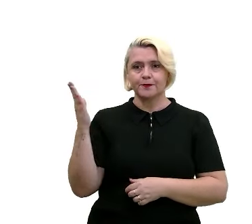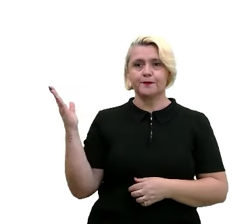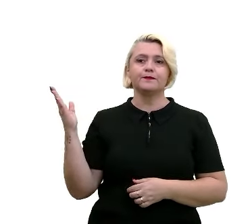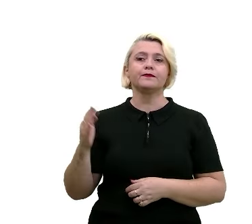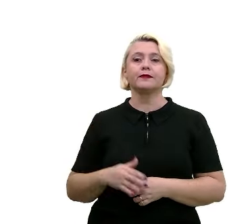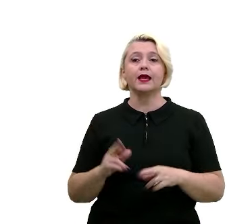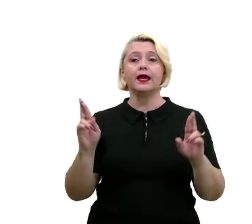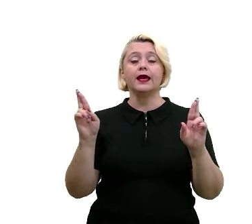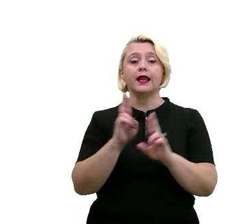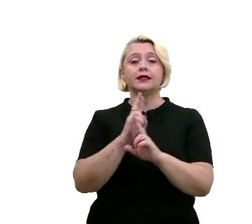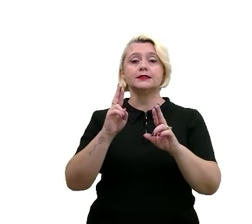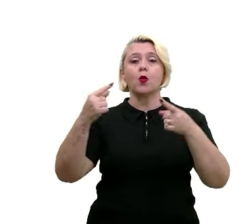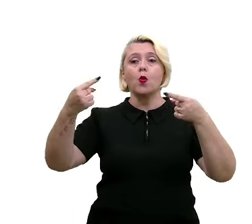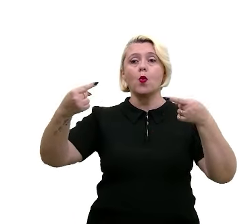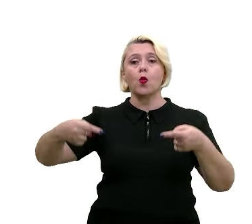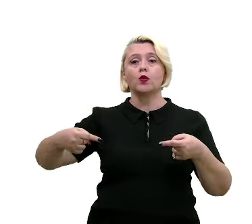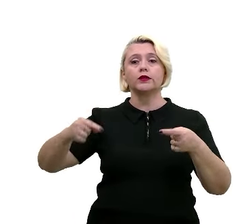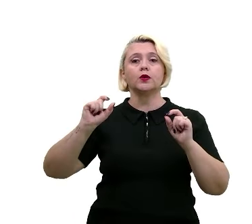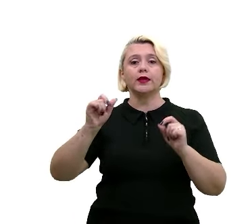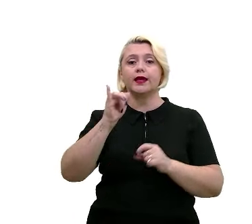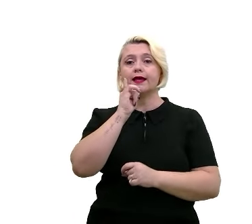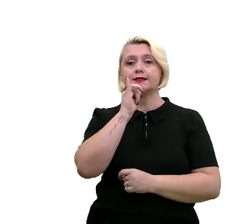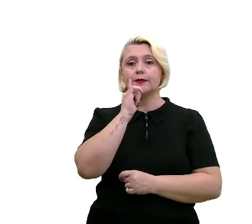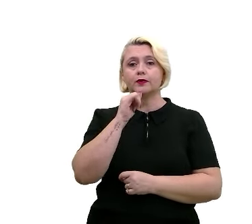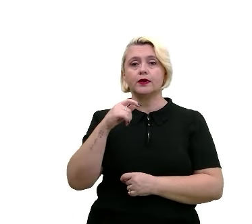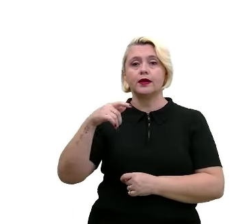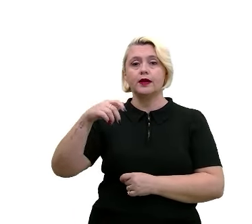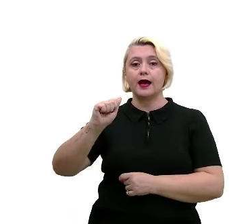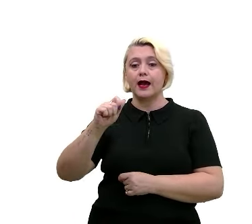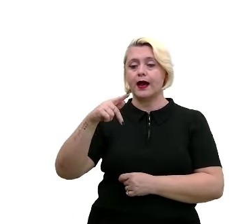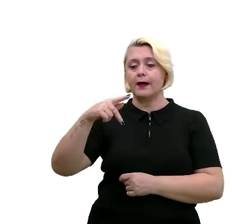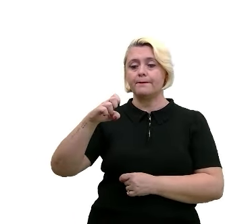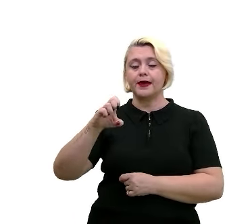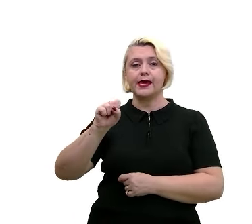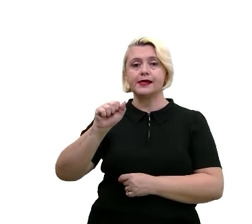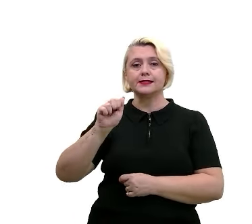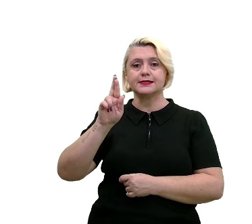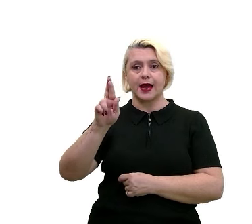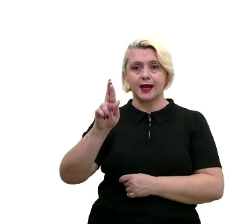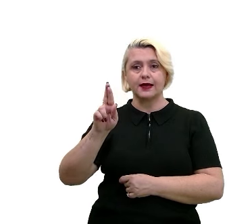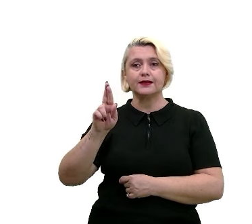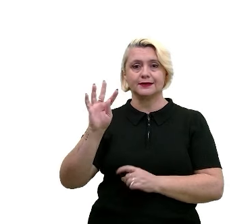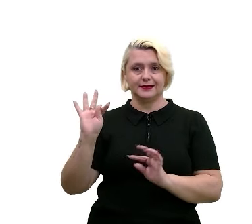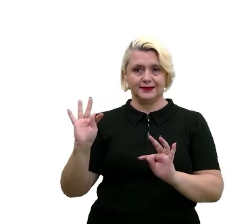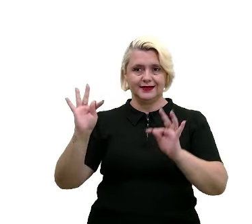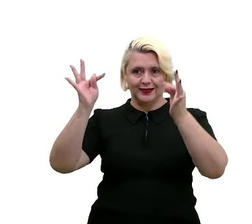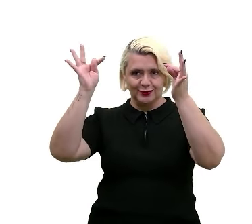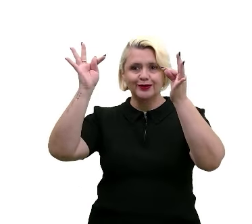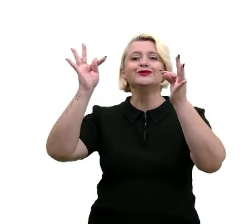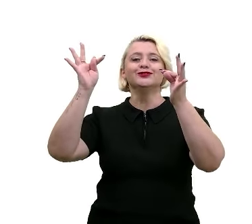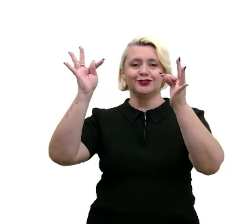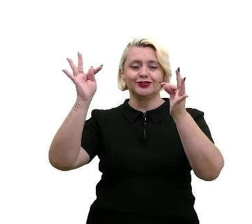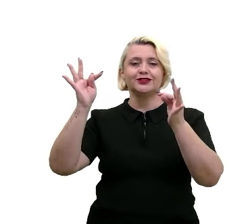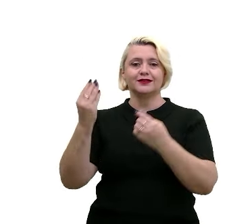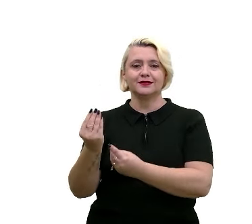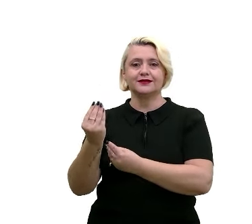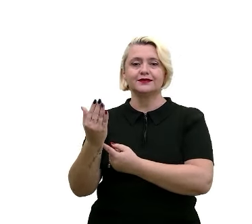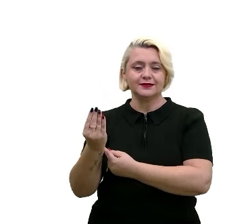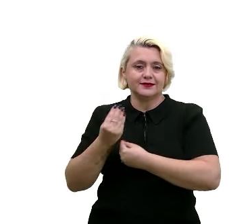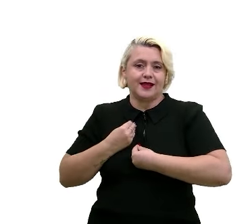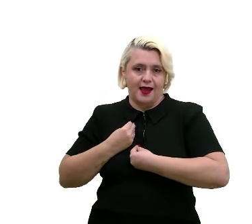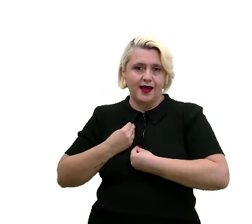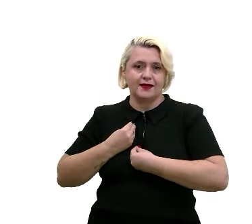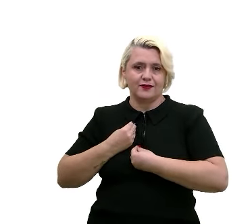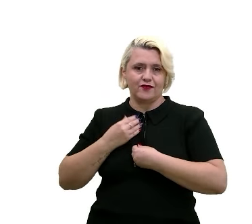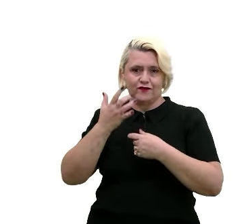de oposição aqui, nós trouxemos o exemplo. Apesar da tecnologia proporcionar inúmeras facilidades,